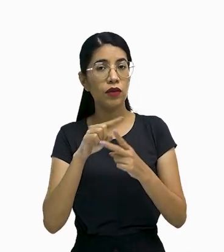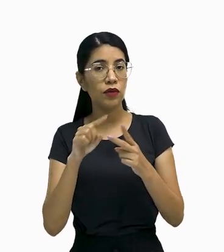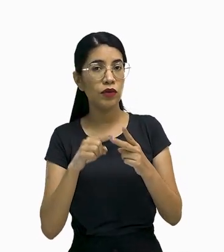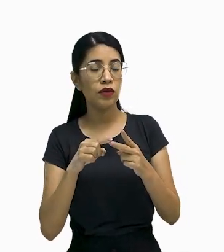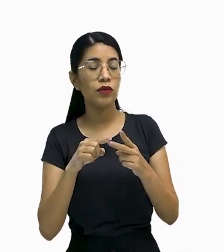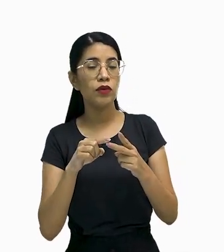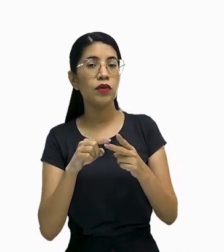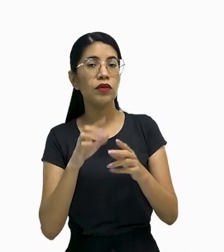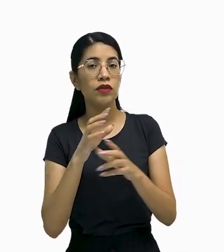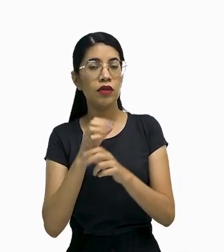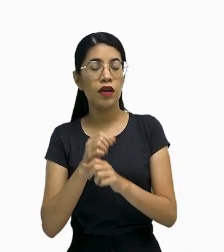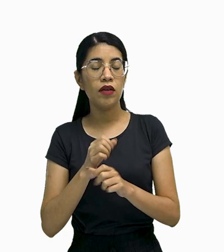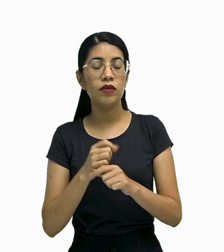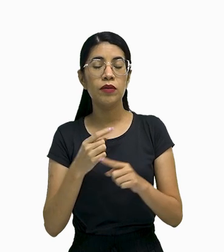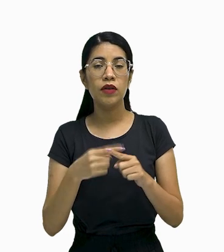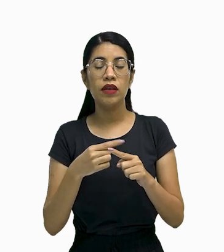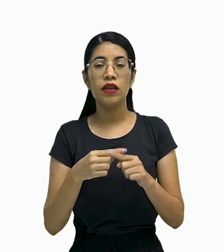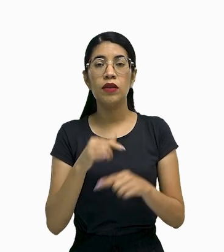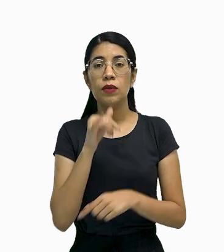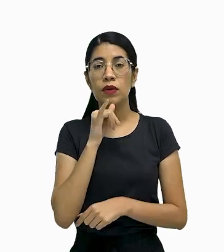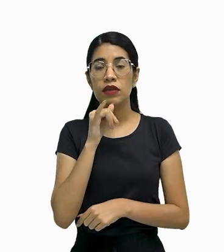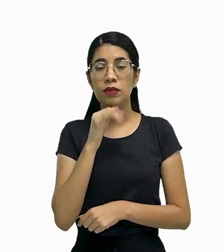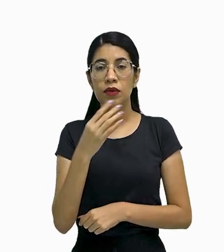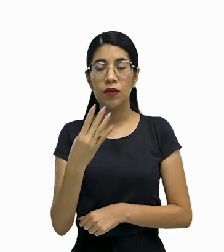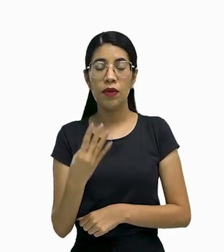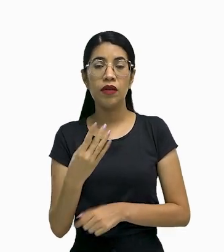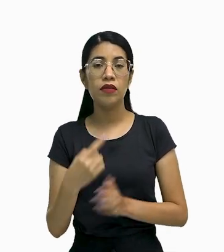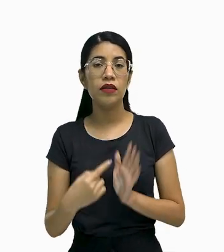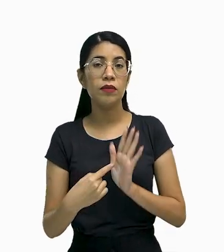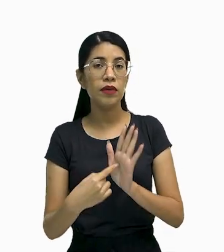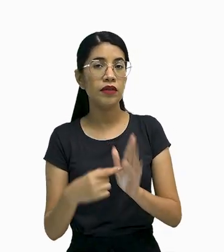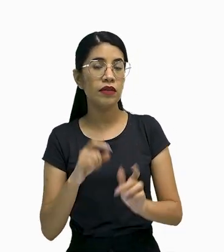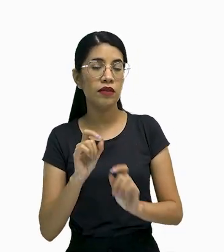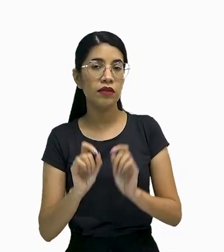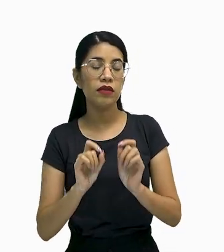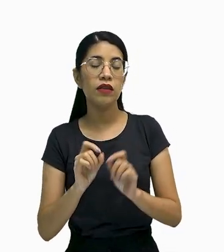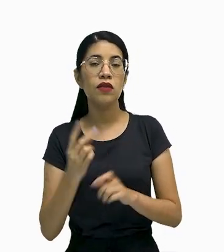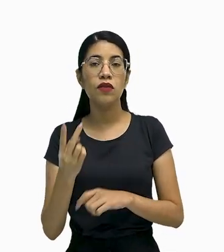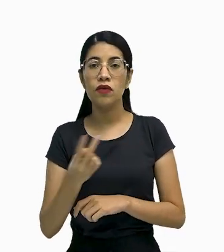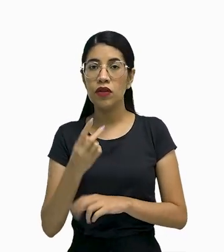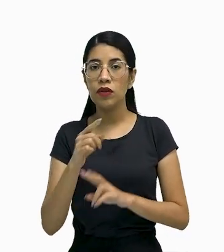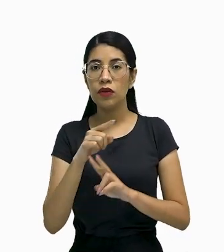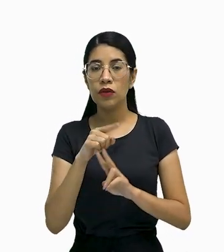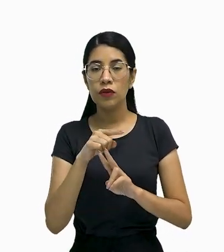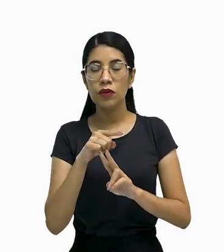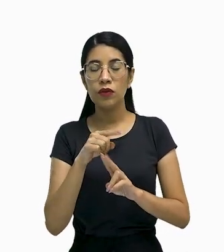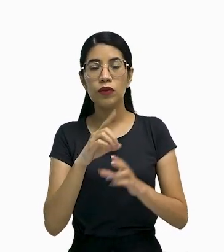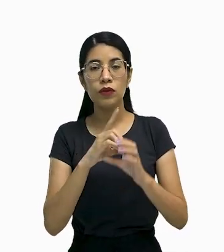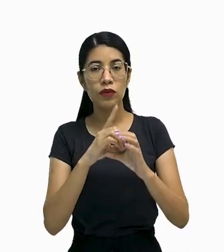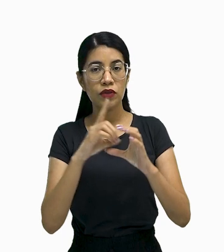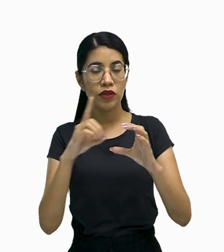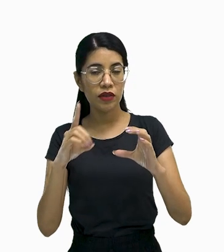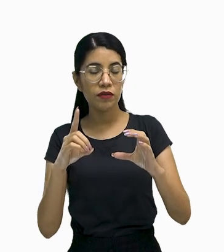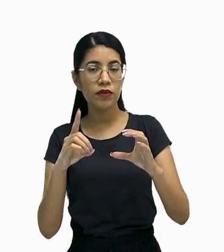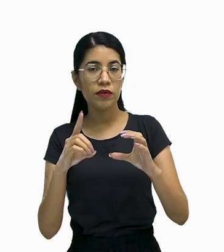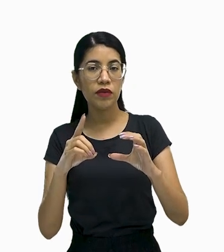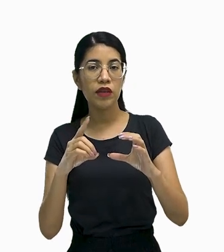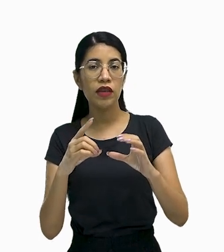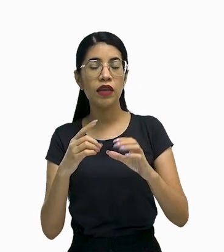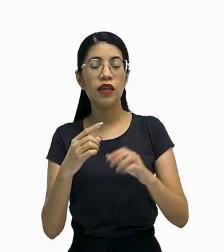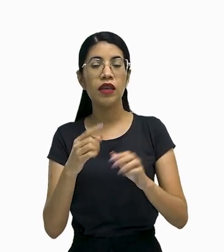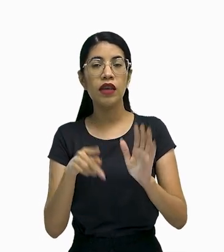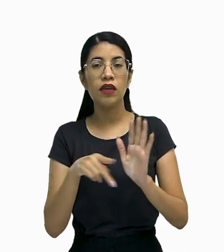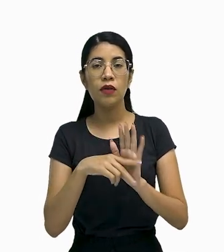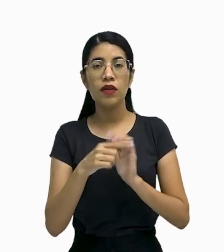Porque justamente essa questão número 4, ela deu o valor de π, aliás, o diâmetro, né? Que vale